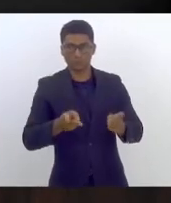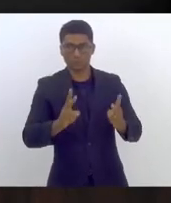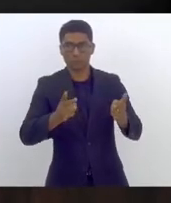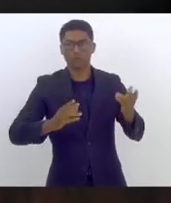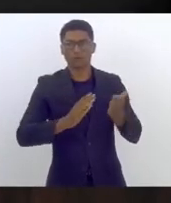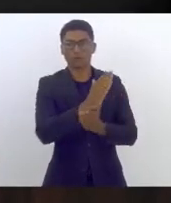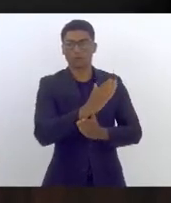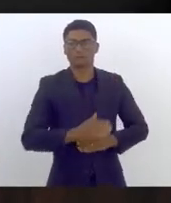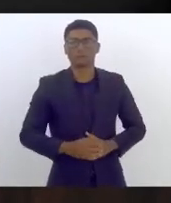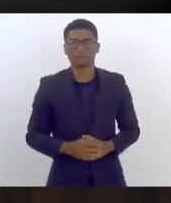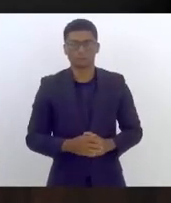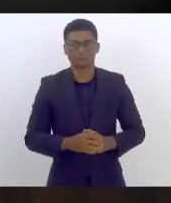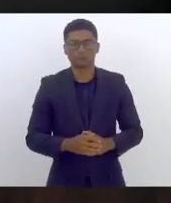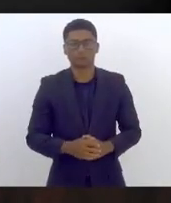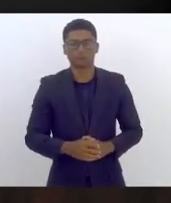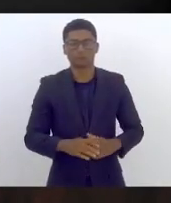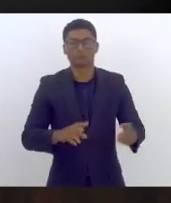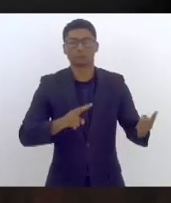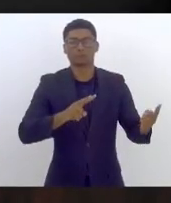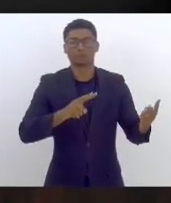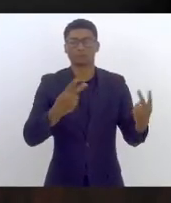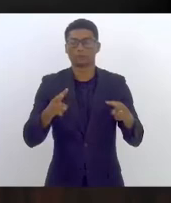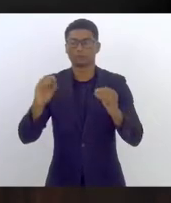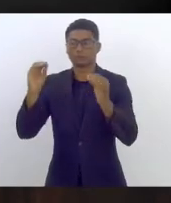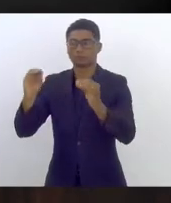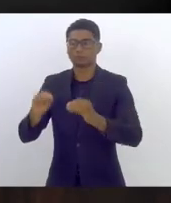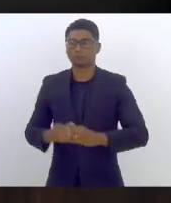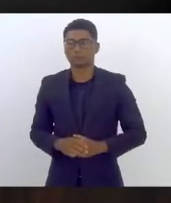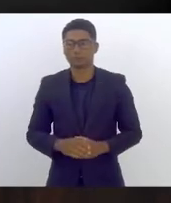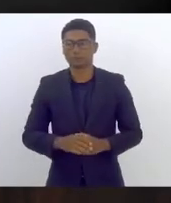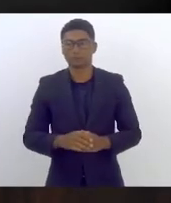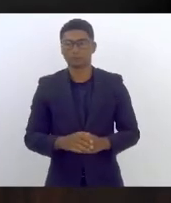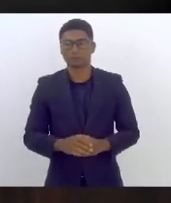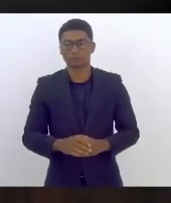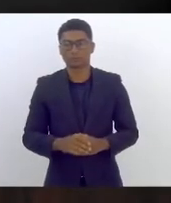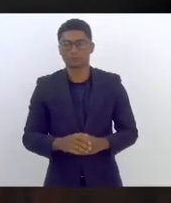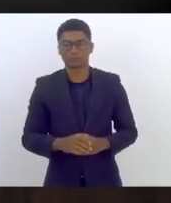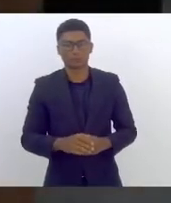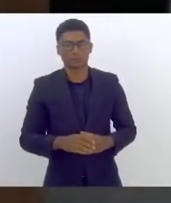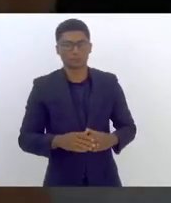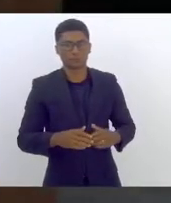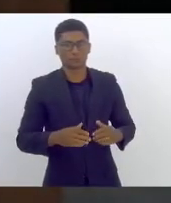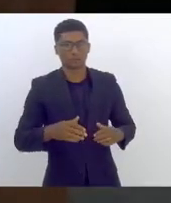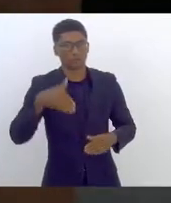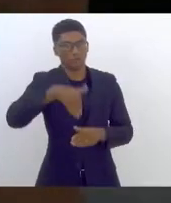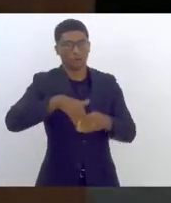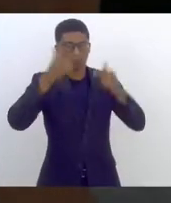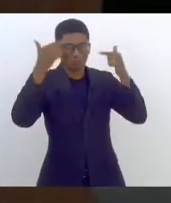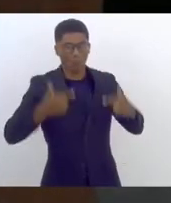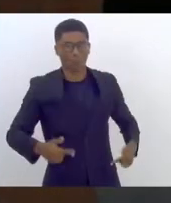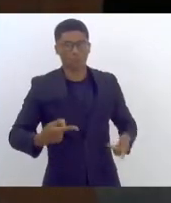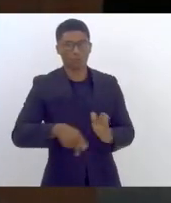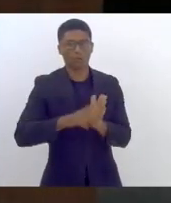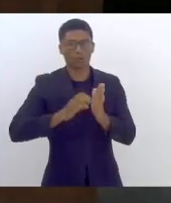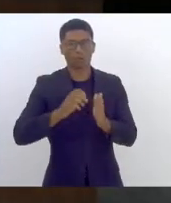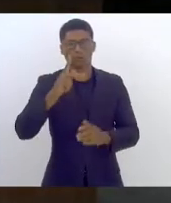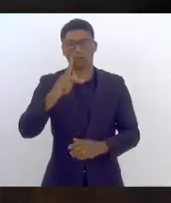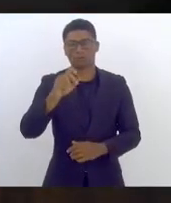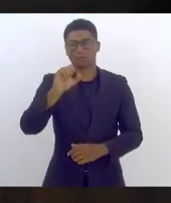permaneça Como estão aprovado vai a promulgação da bancada do pessoal senhor presidente obrigado